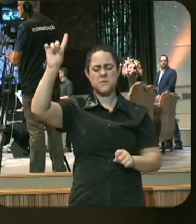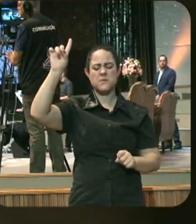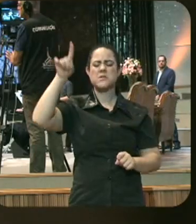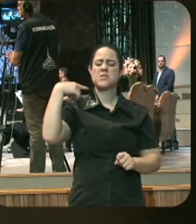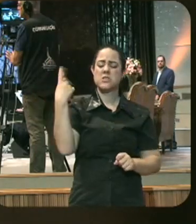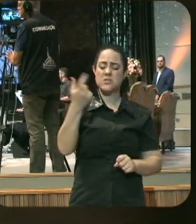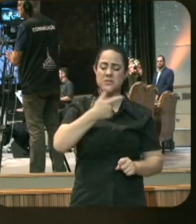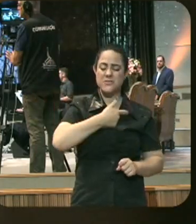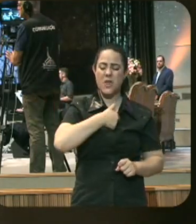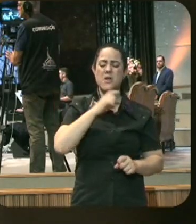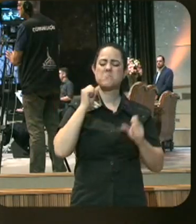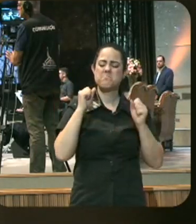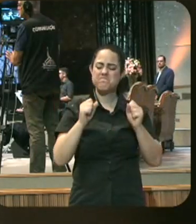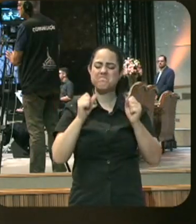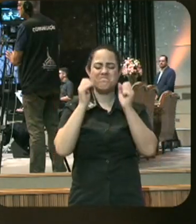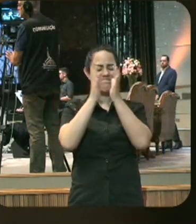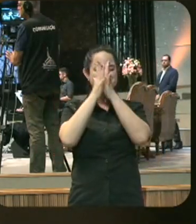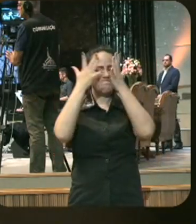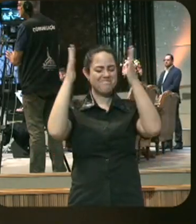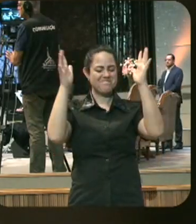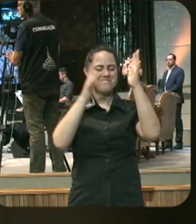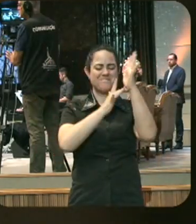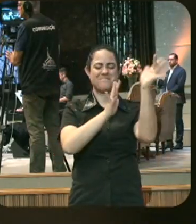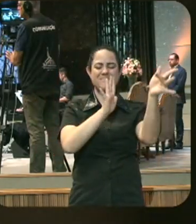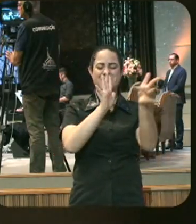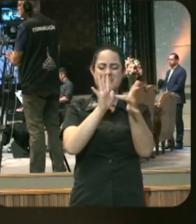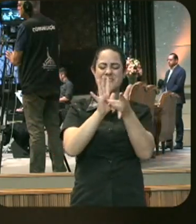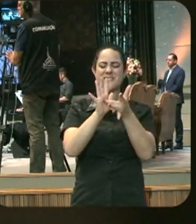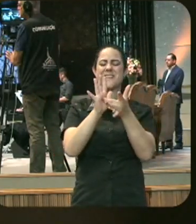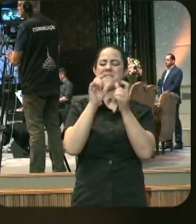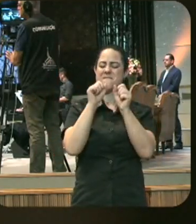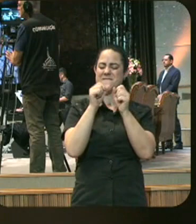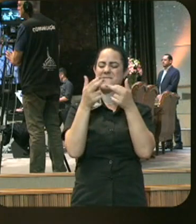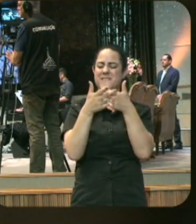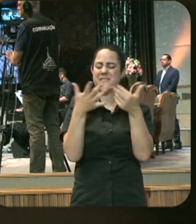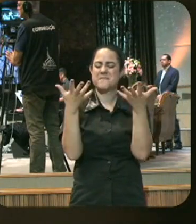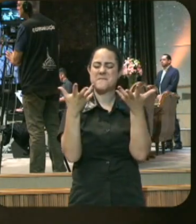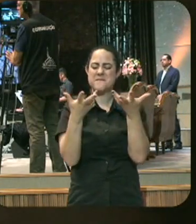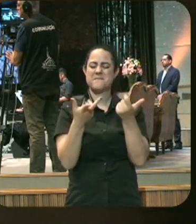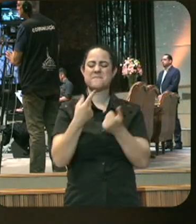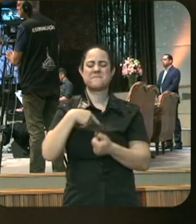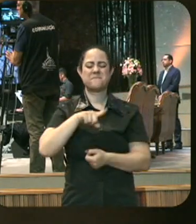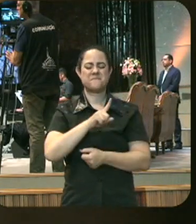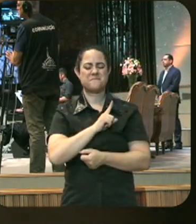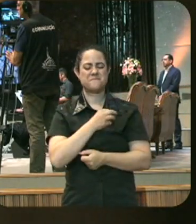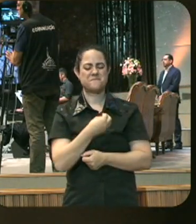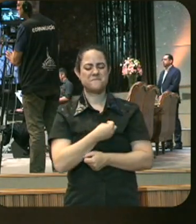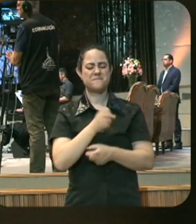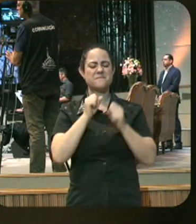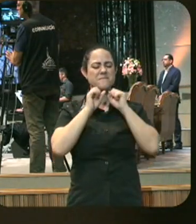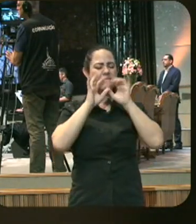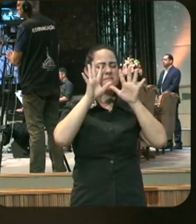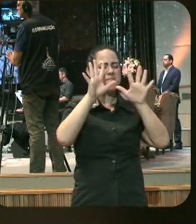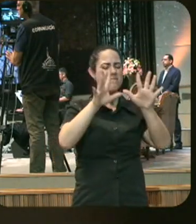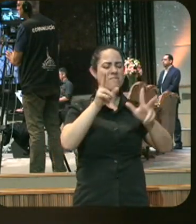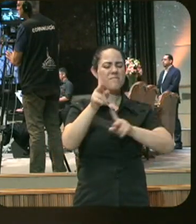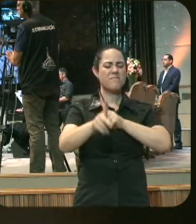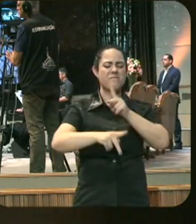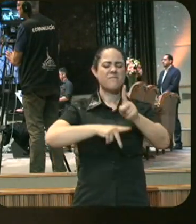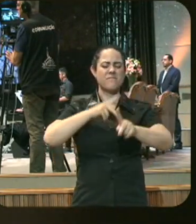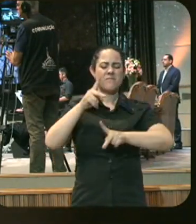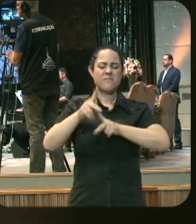celebrar Jesus, aquele que faz as coisas tremendas da nossa vida. Abençoa esse teu